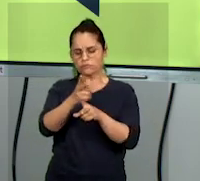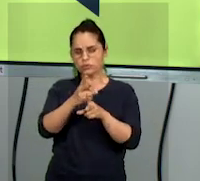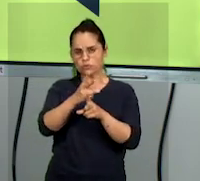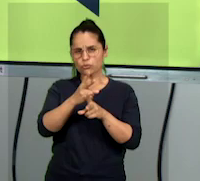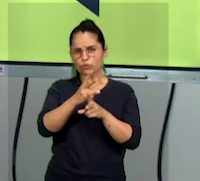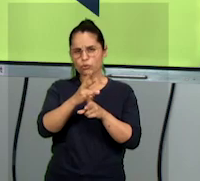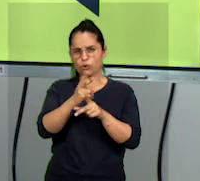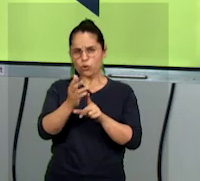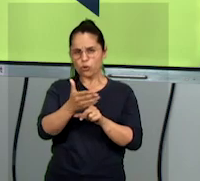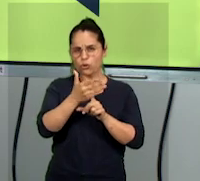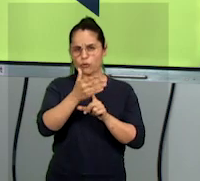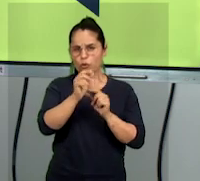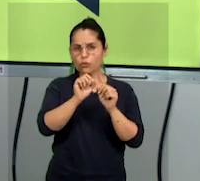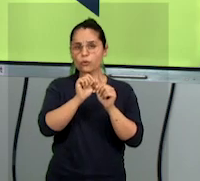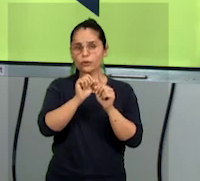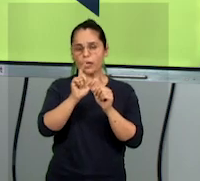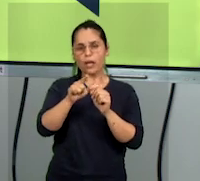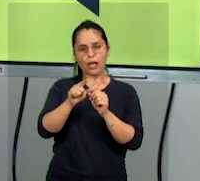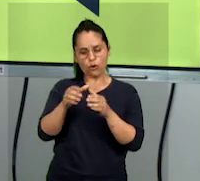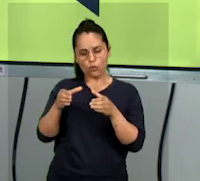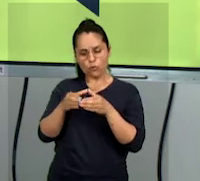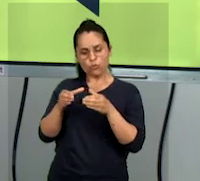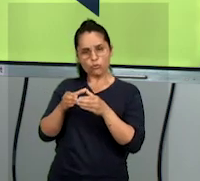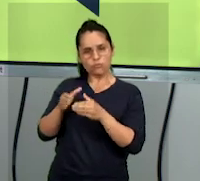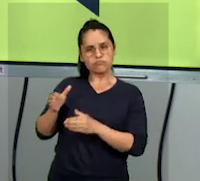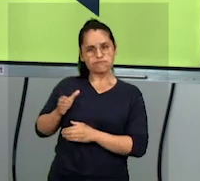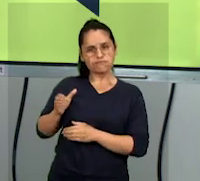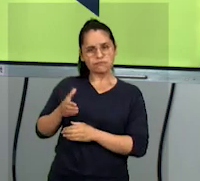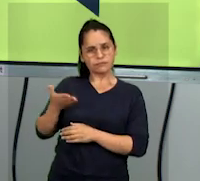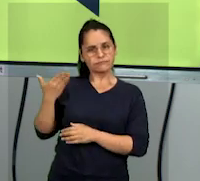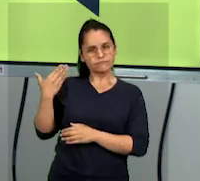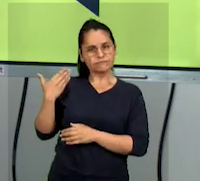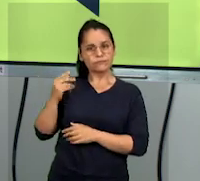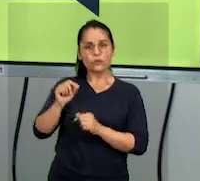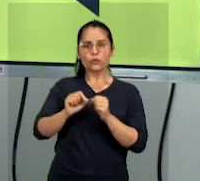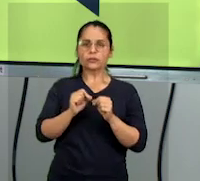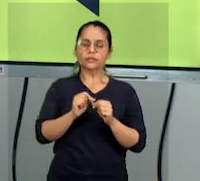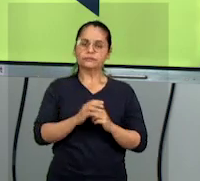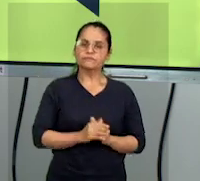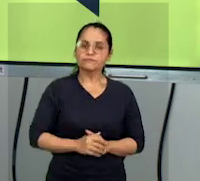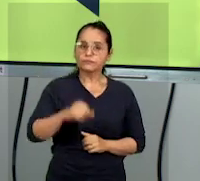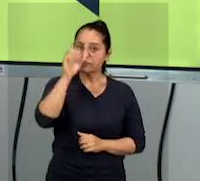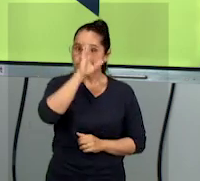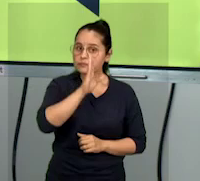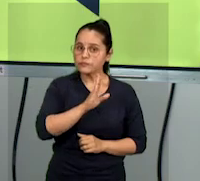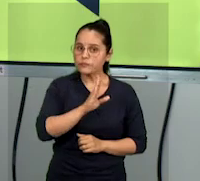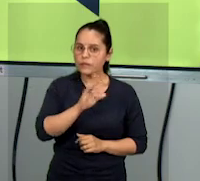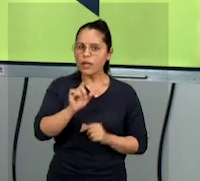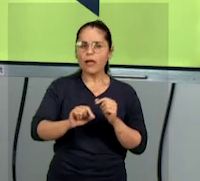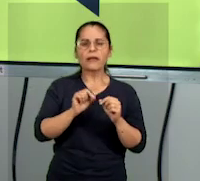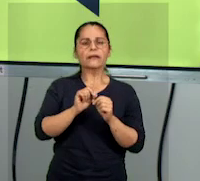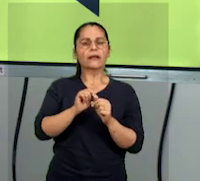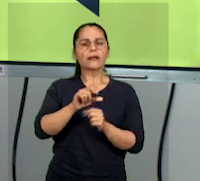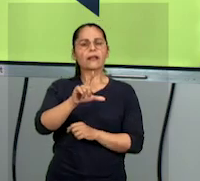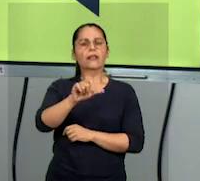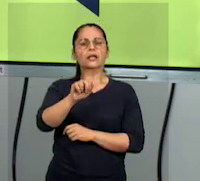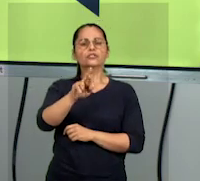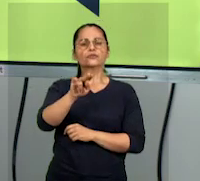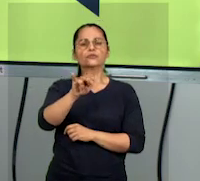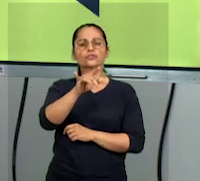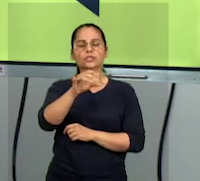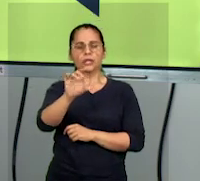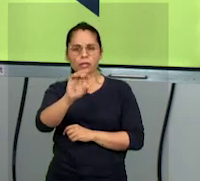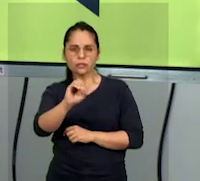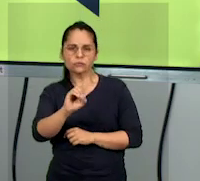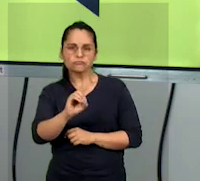conservar? A elite da época. No caso aqui, a elite brasileira. Né? Os latifundiários, os